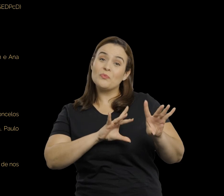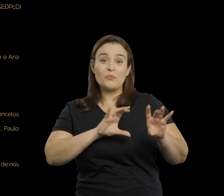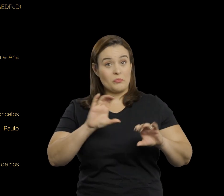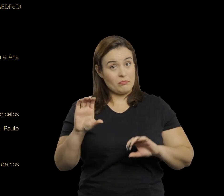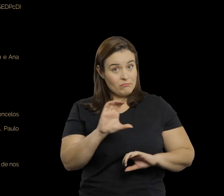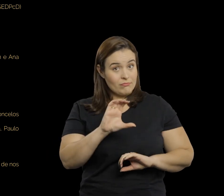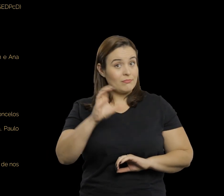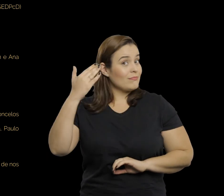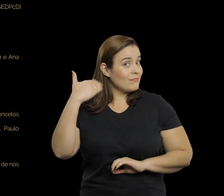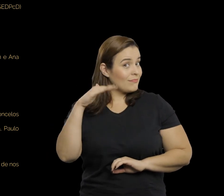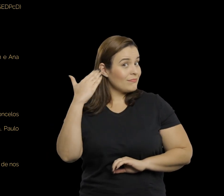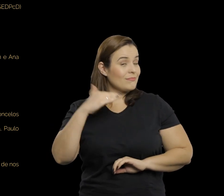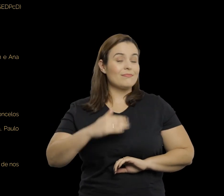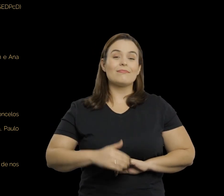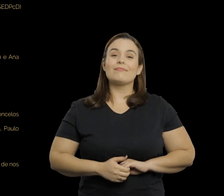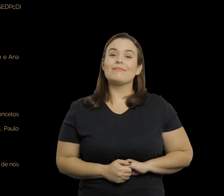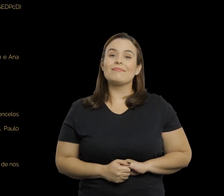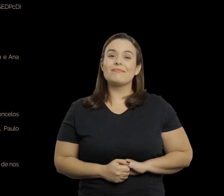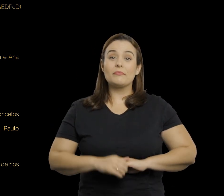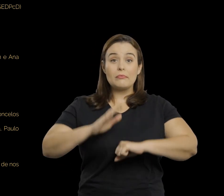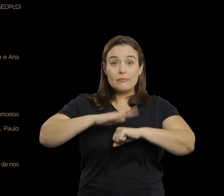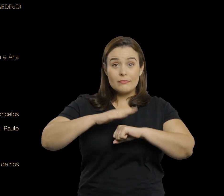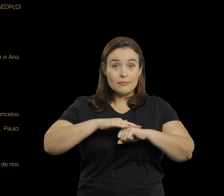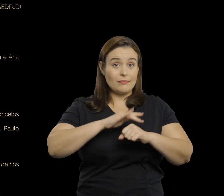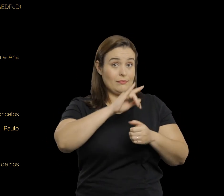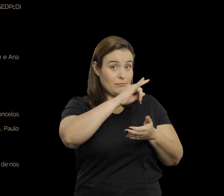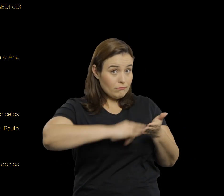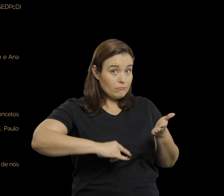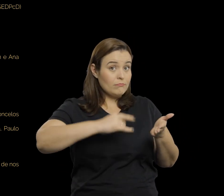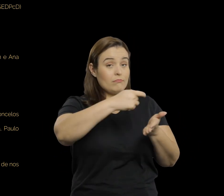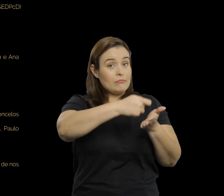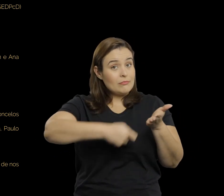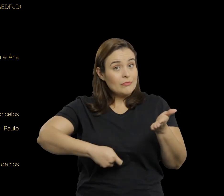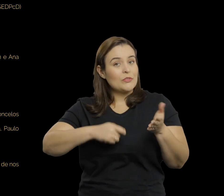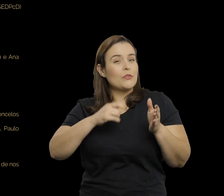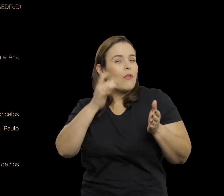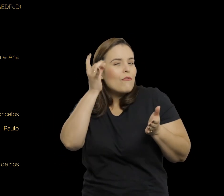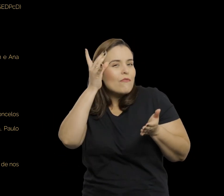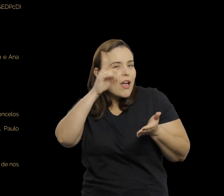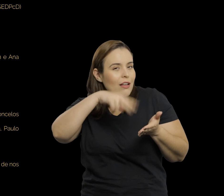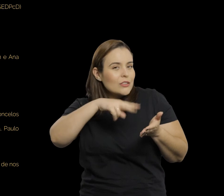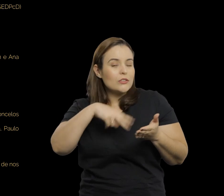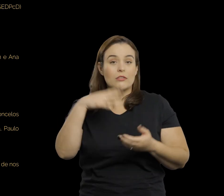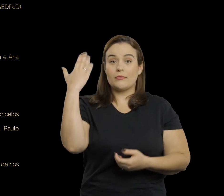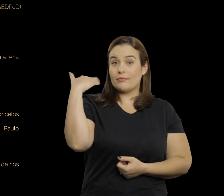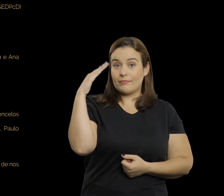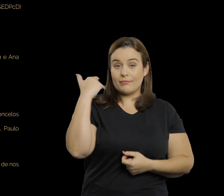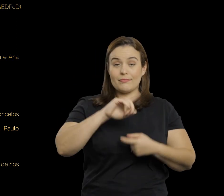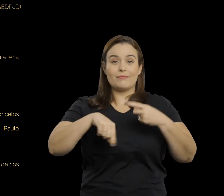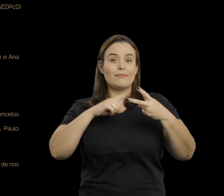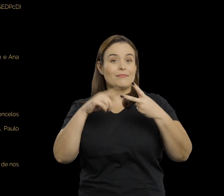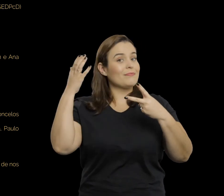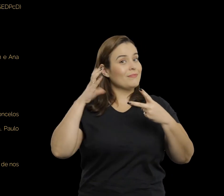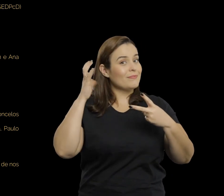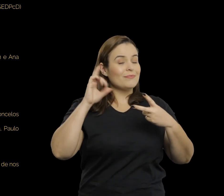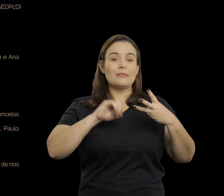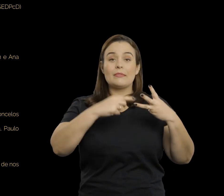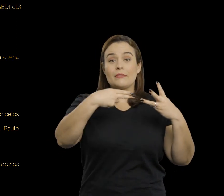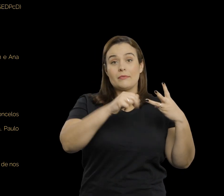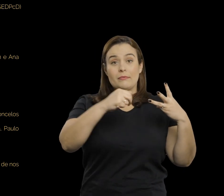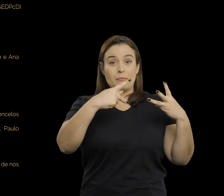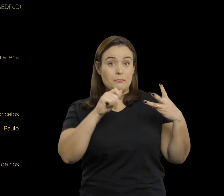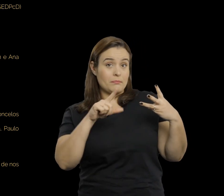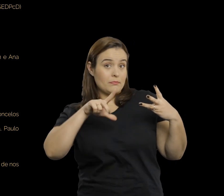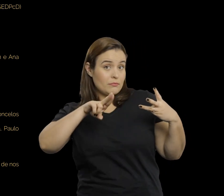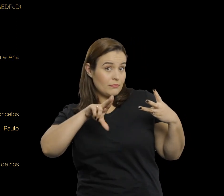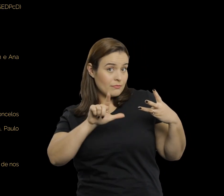Rosa Bordim Rabelo. Produção de texto em leitura fácil, Ana Rosa Bordim Rabelo, Carla Mausch e Ana Paula